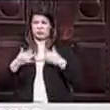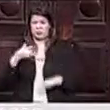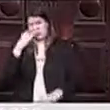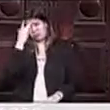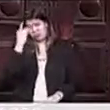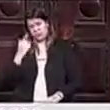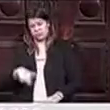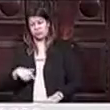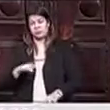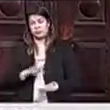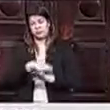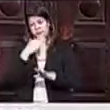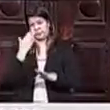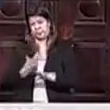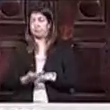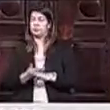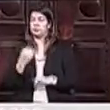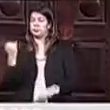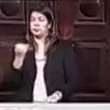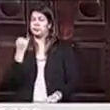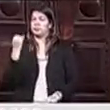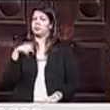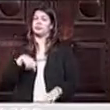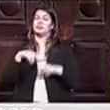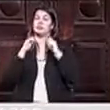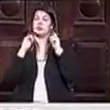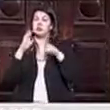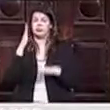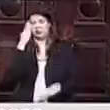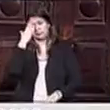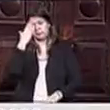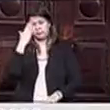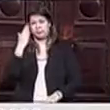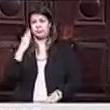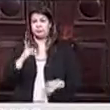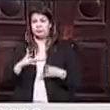teremos uma jornada muito importante nessa Assembleia Legislativa. Obrigado, seguimos os debates.